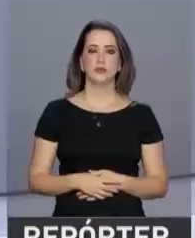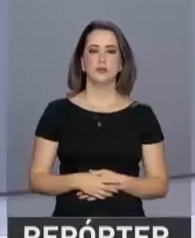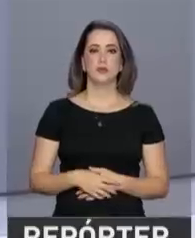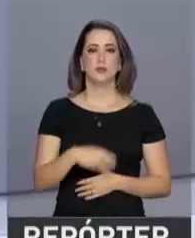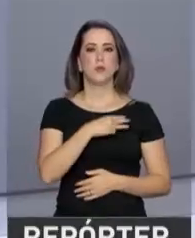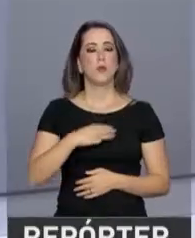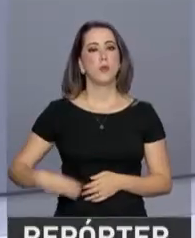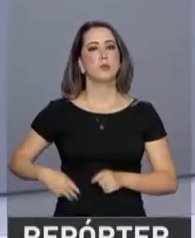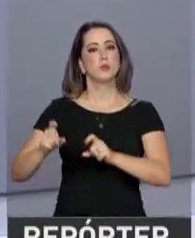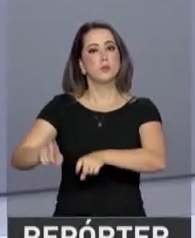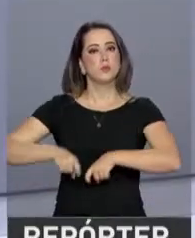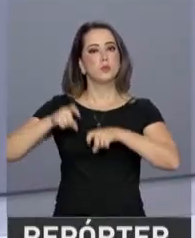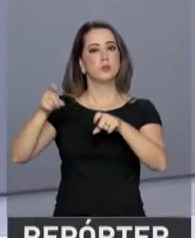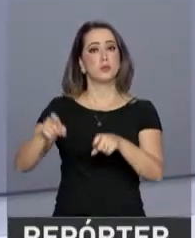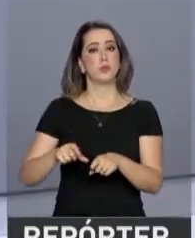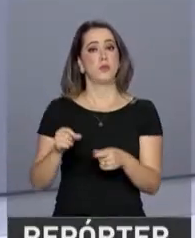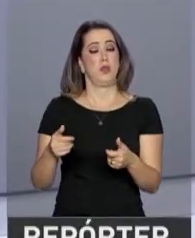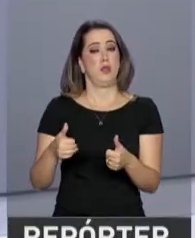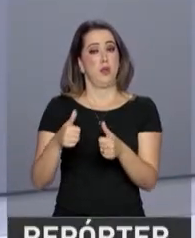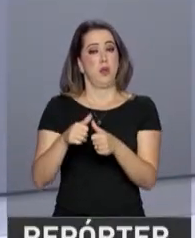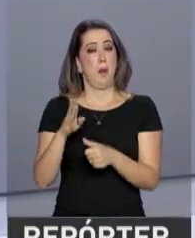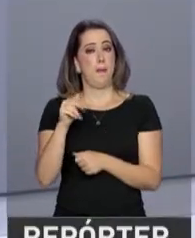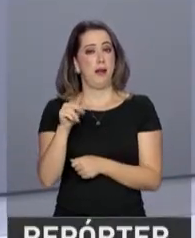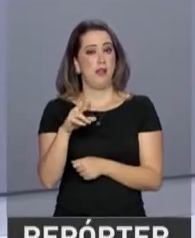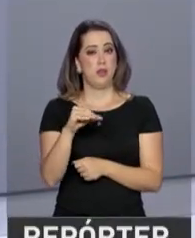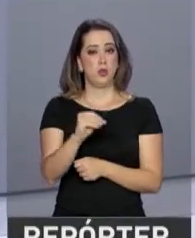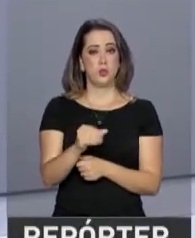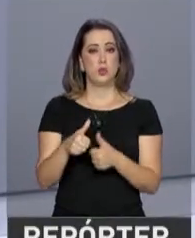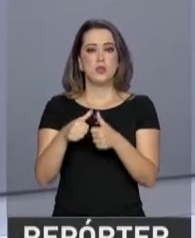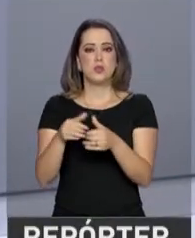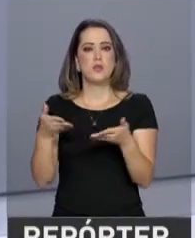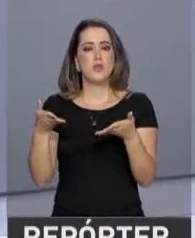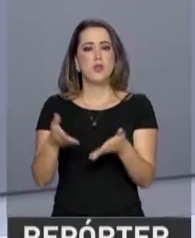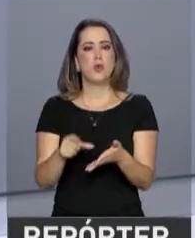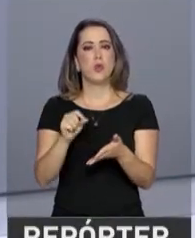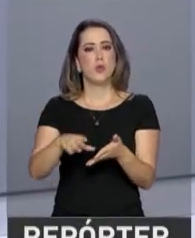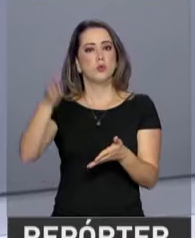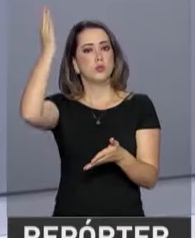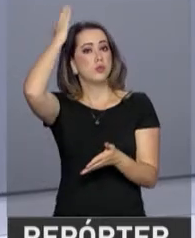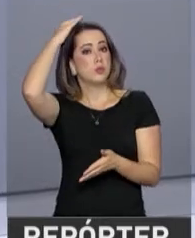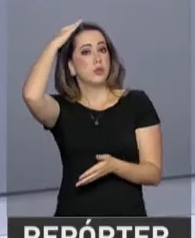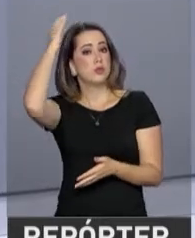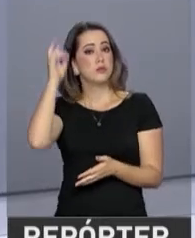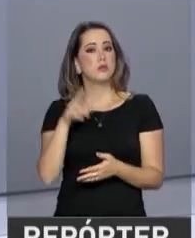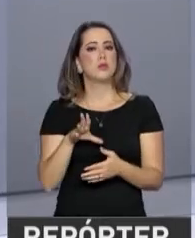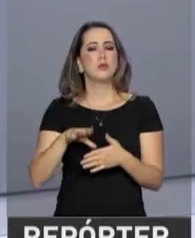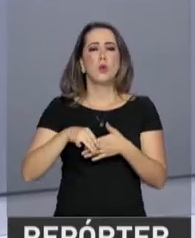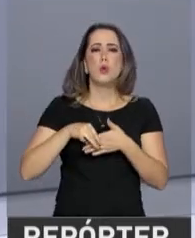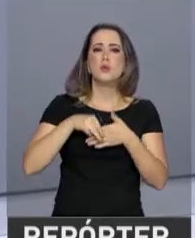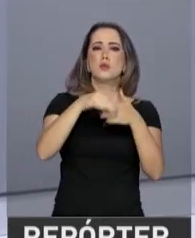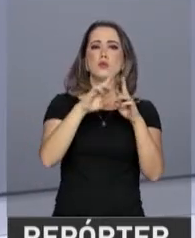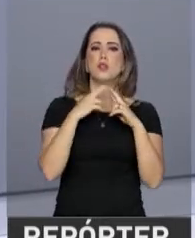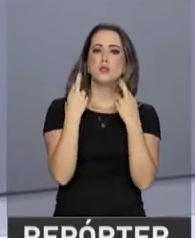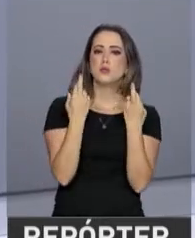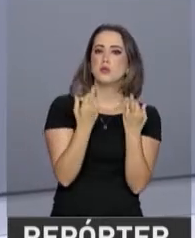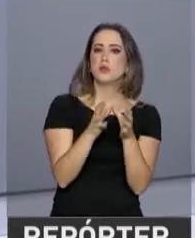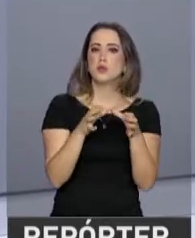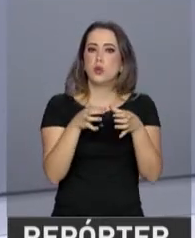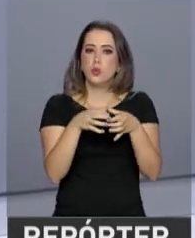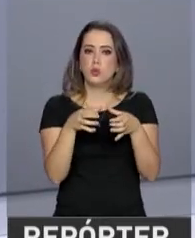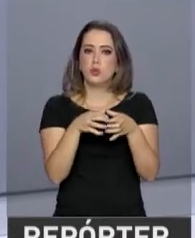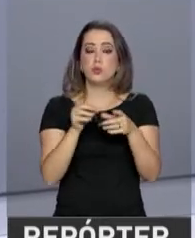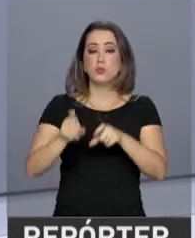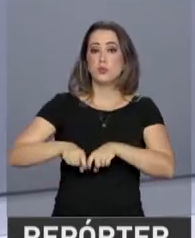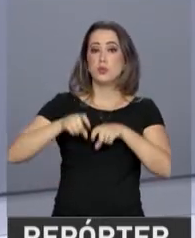O ministro da Agricultura, Pecuária e Abastecimento, Blairo Maggi, esteve hoje em Campo Mourão, no Paraná, onde se reuniu com dirigentes de uma